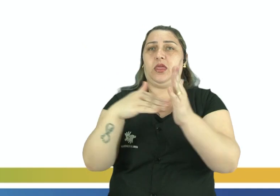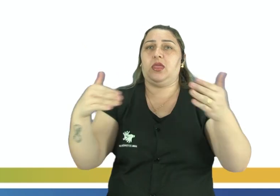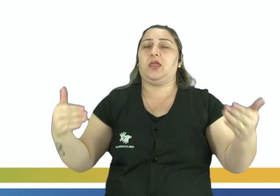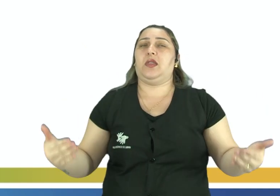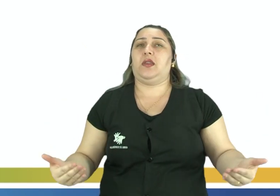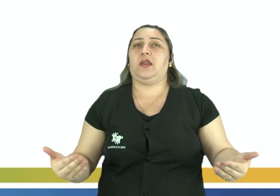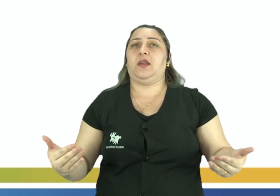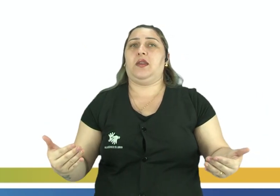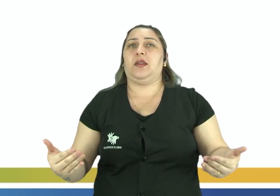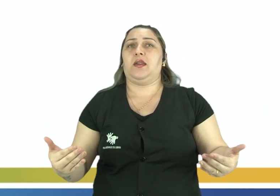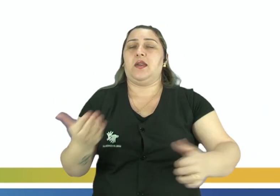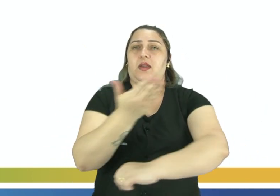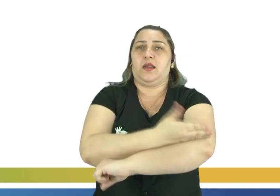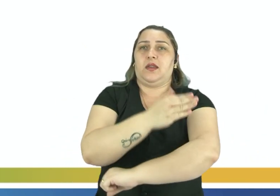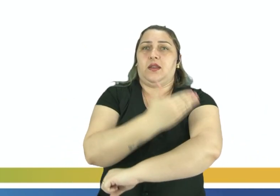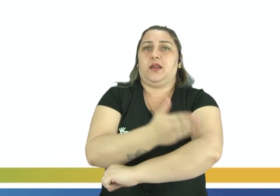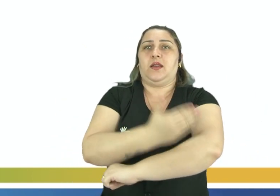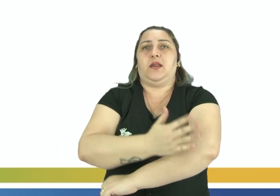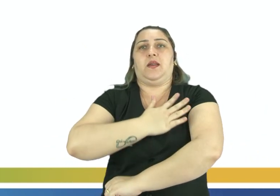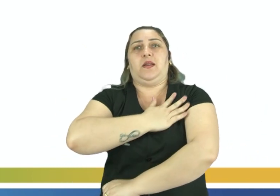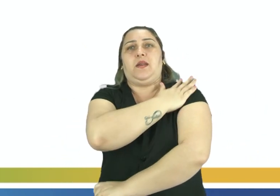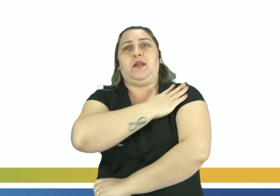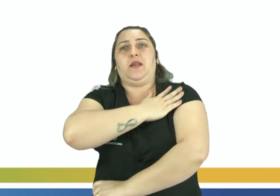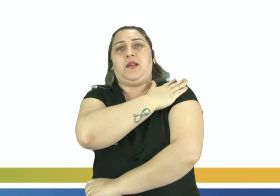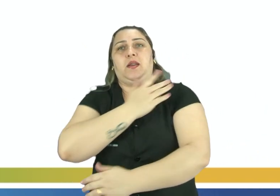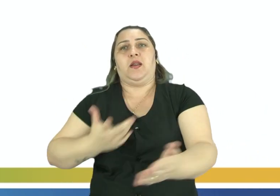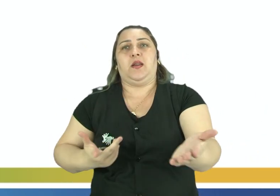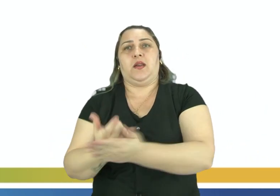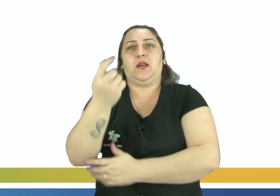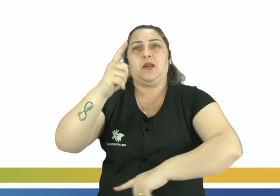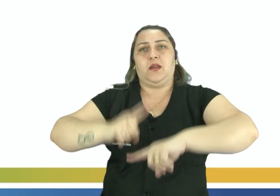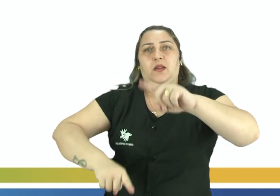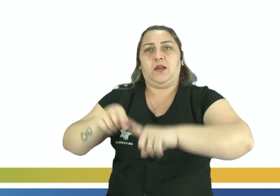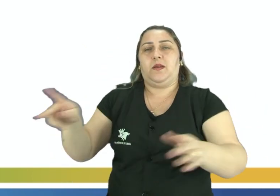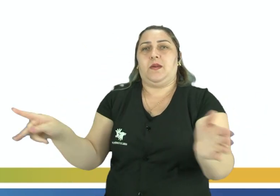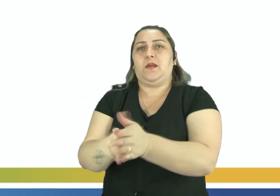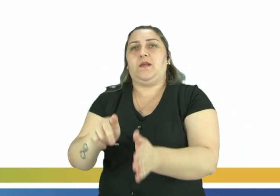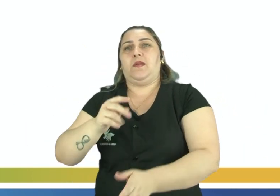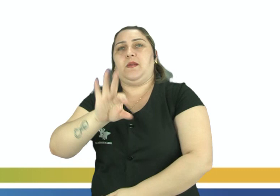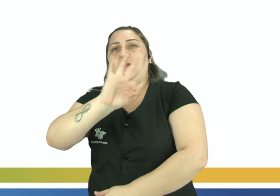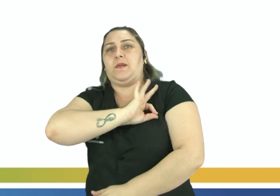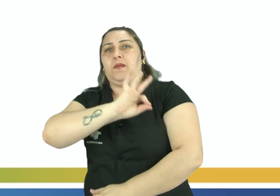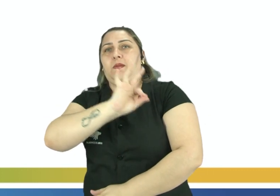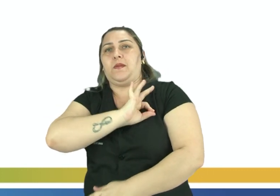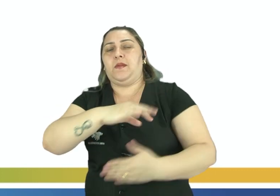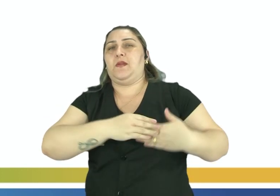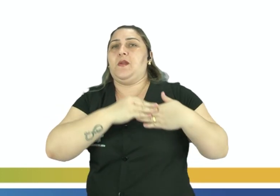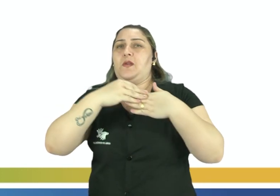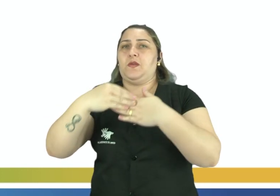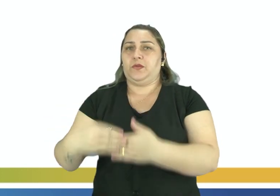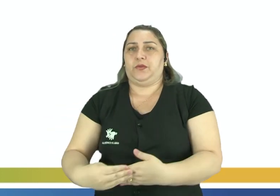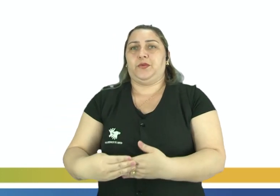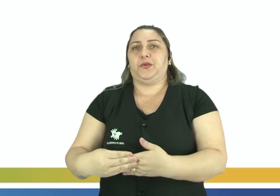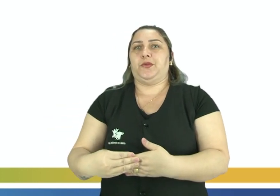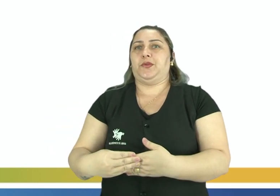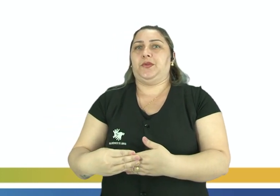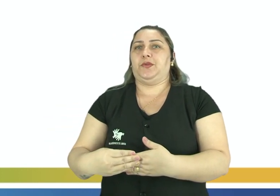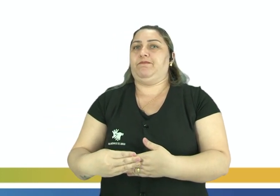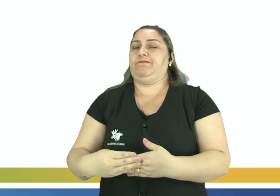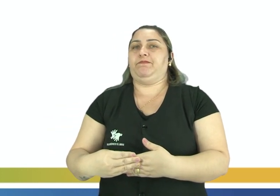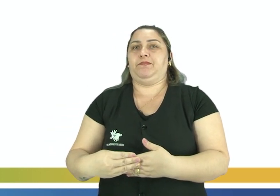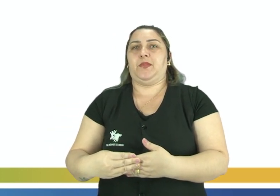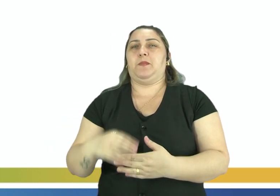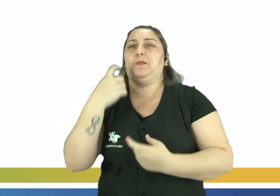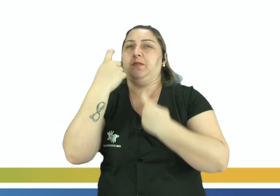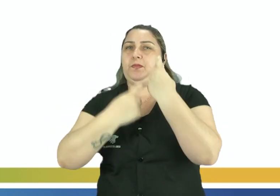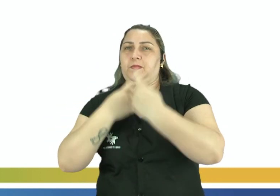mesmo treinamento de militares e compra de equipamentos militares, isso trouxe um descontentamento e uma preocupação